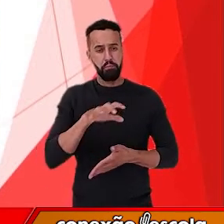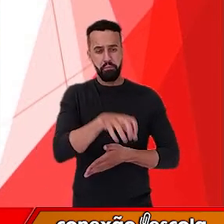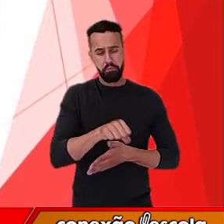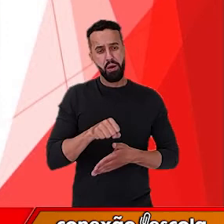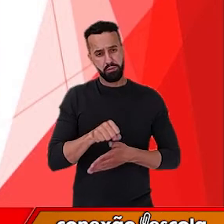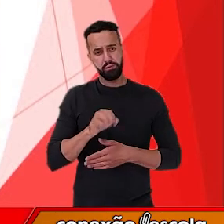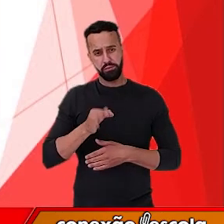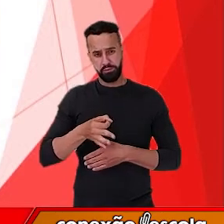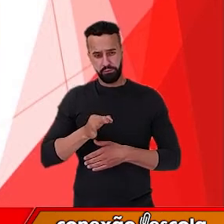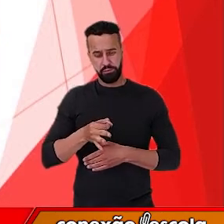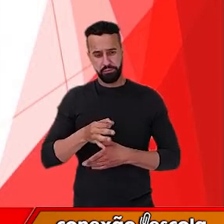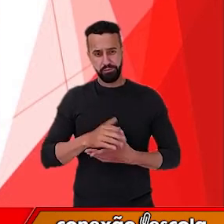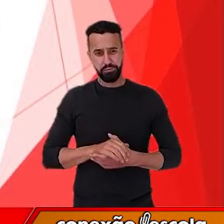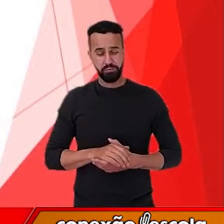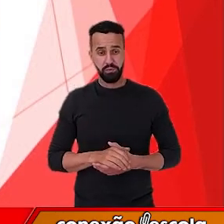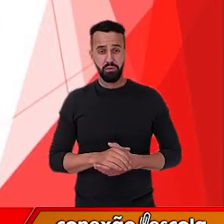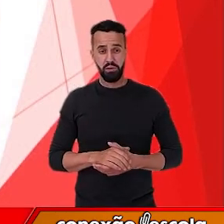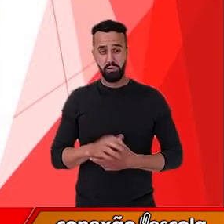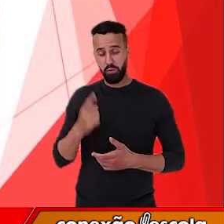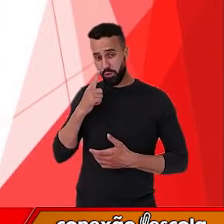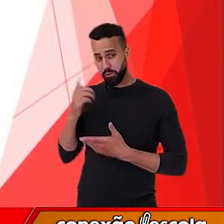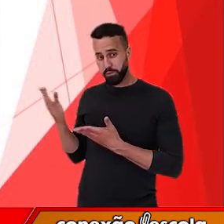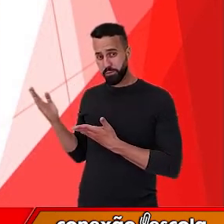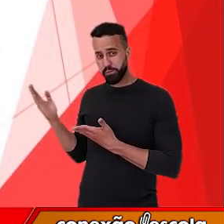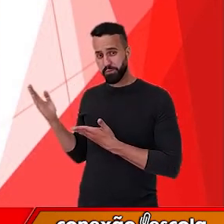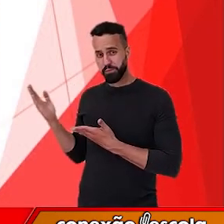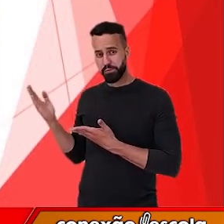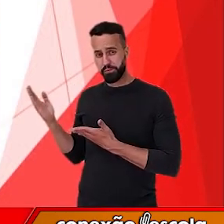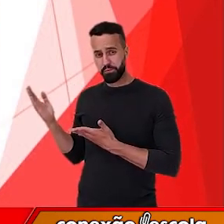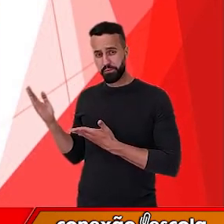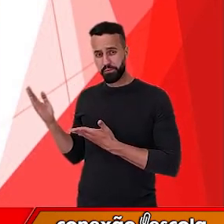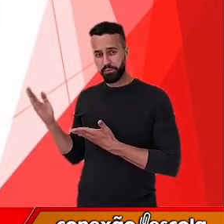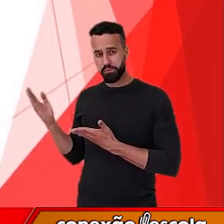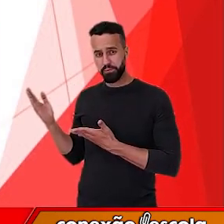a pedra, mesmo que essa jogada